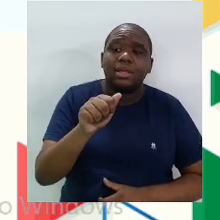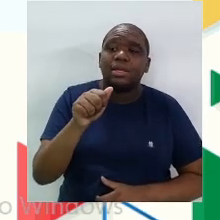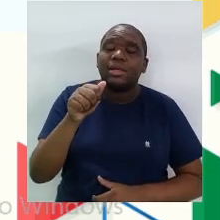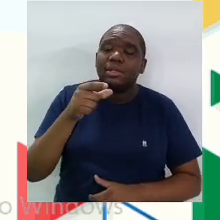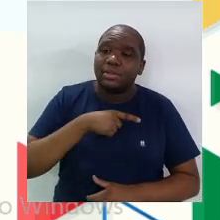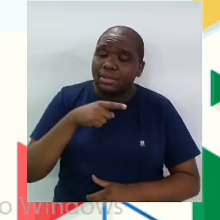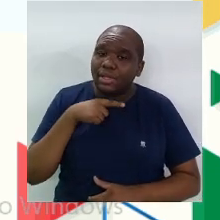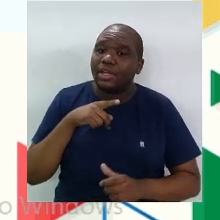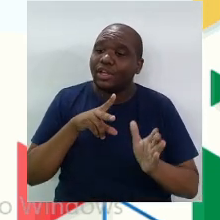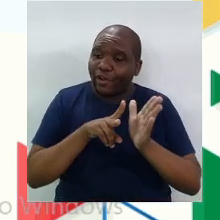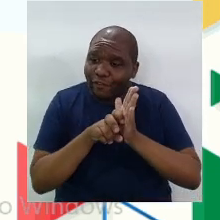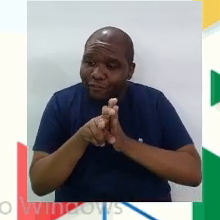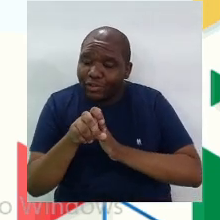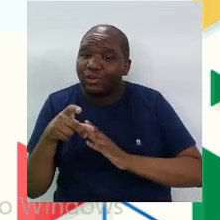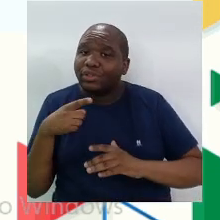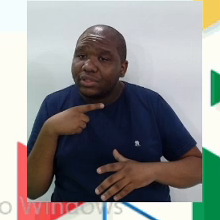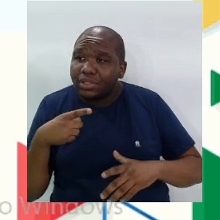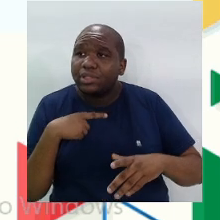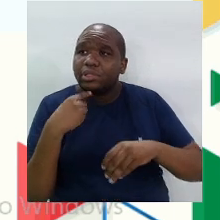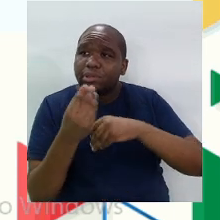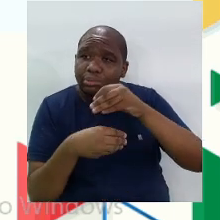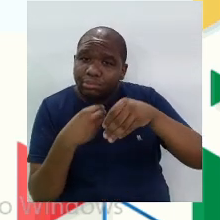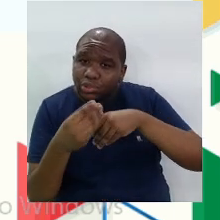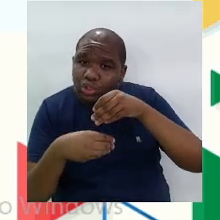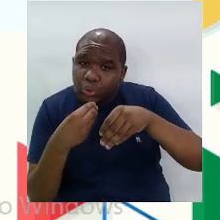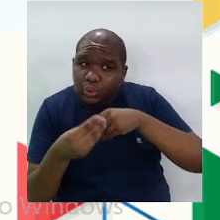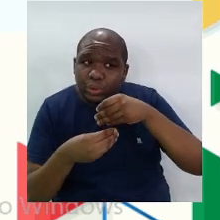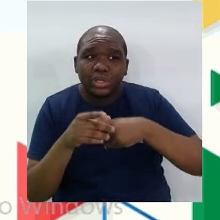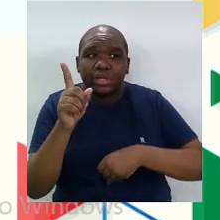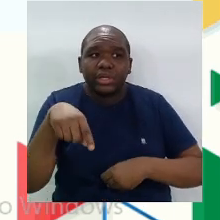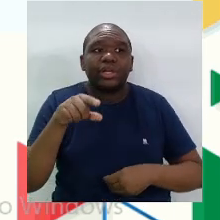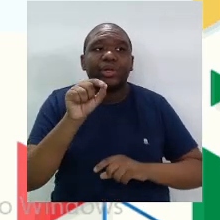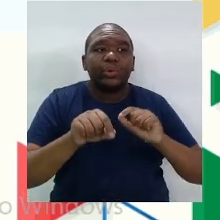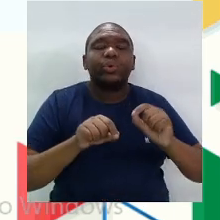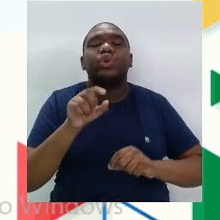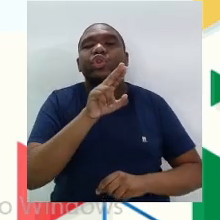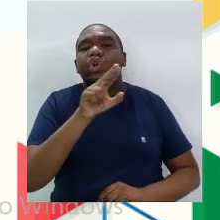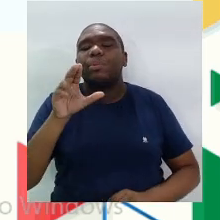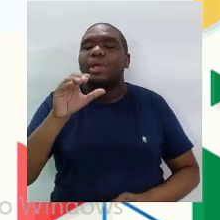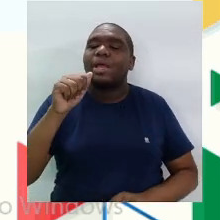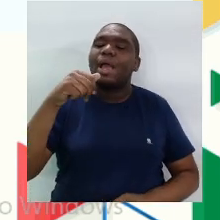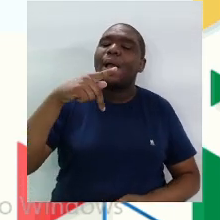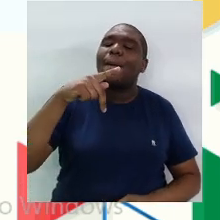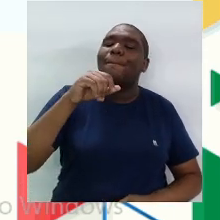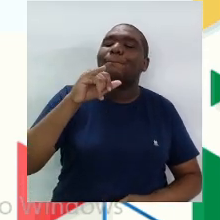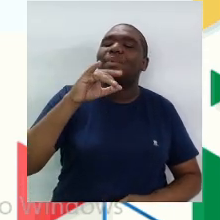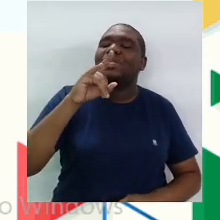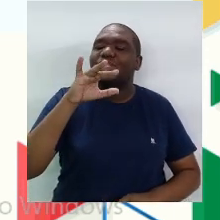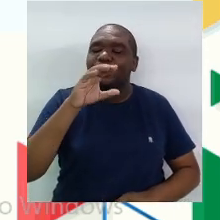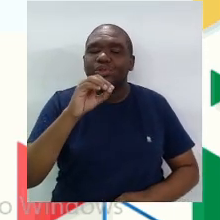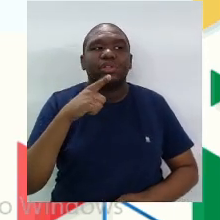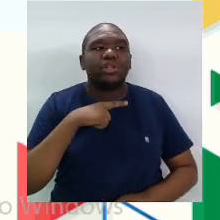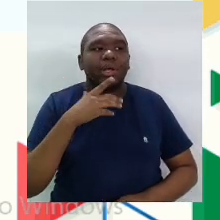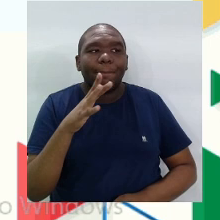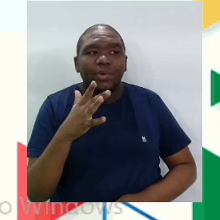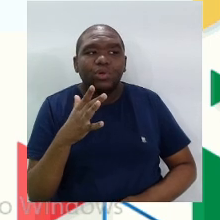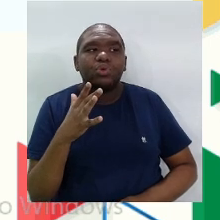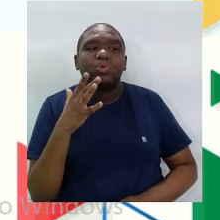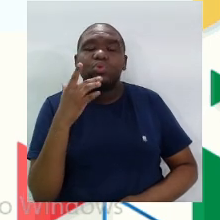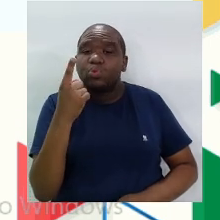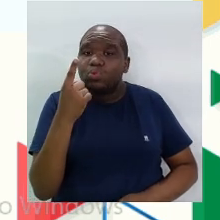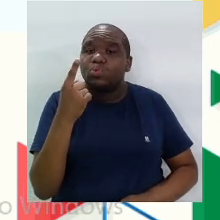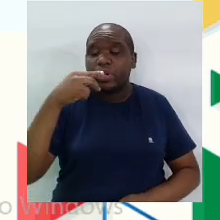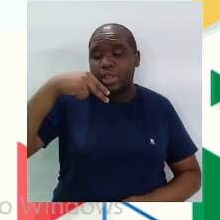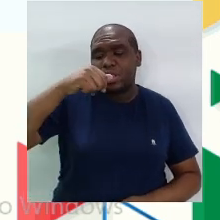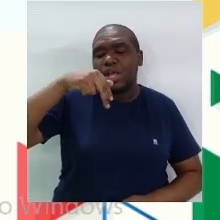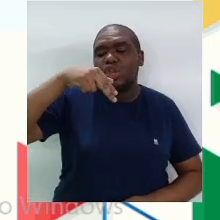envolvido ali por um involucro proteico que é denominado capsídeo e possui cerca de 1 nanômetro de diâmetro.